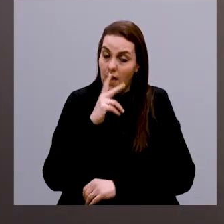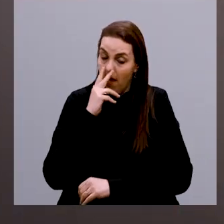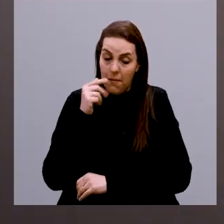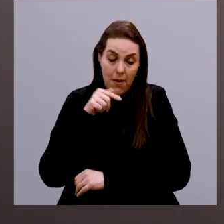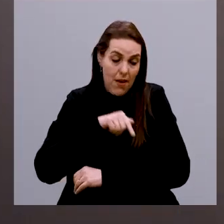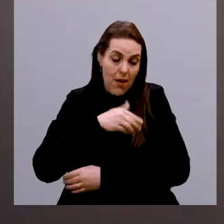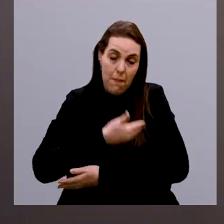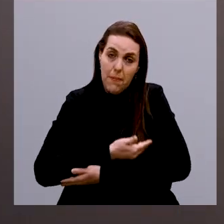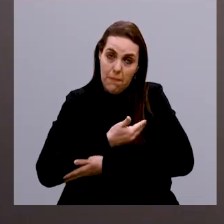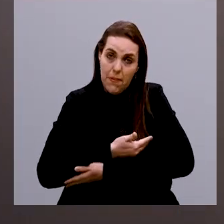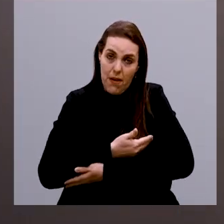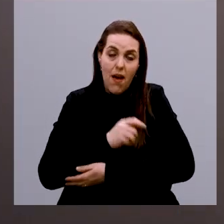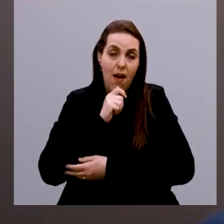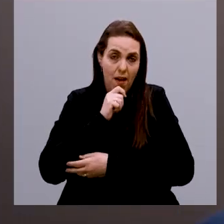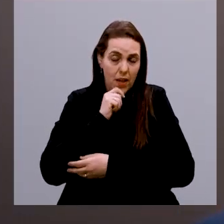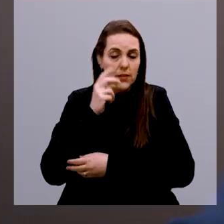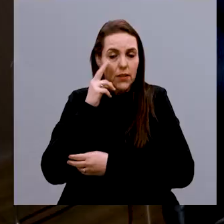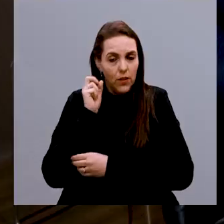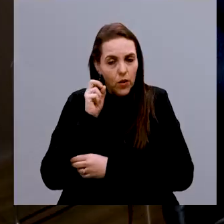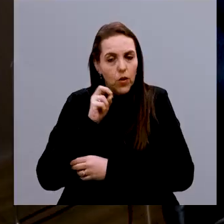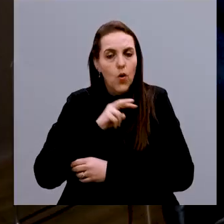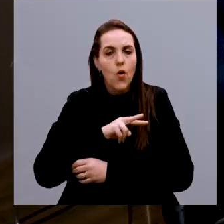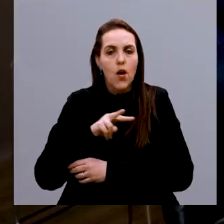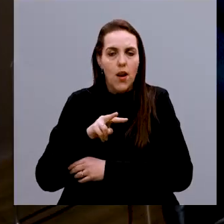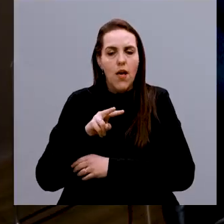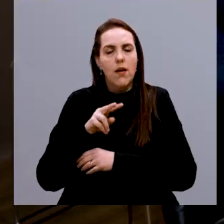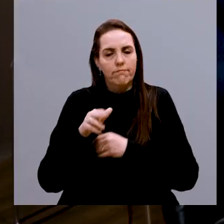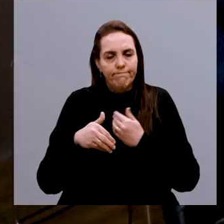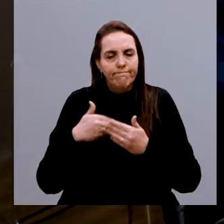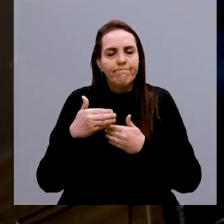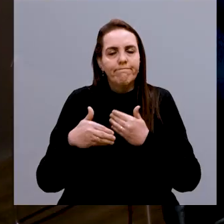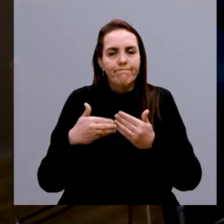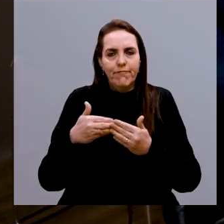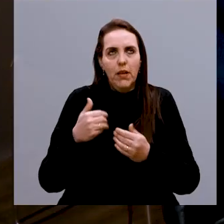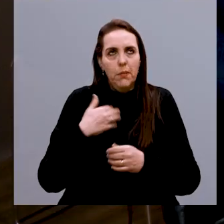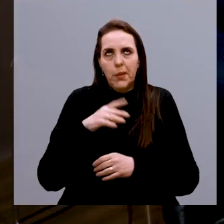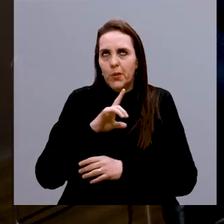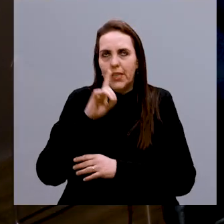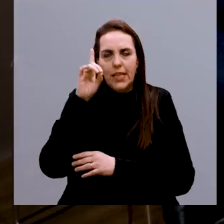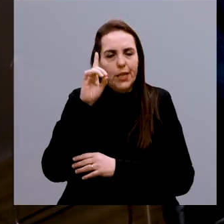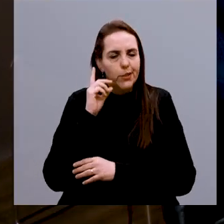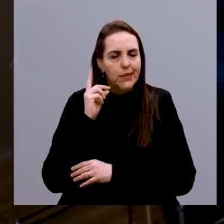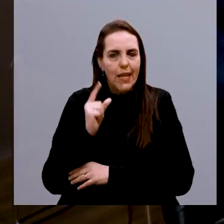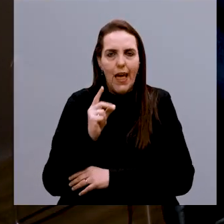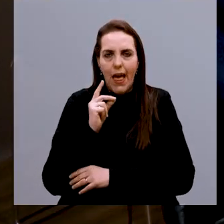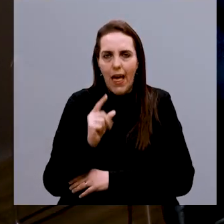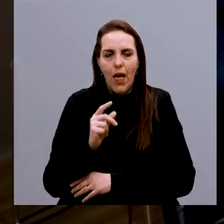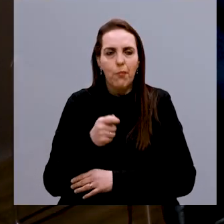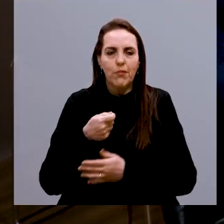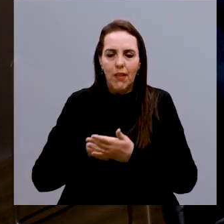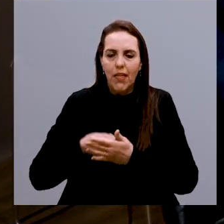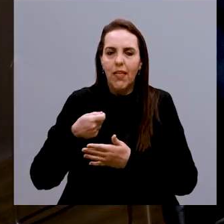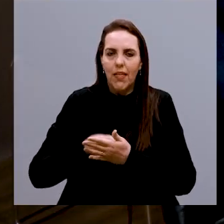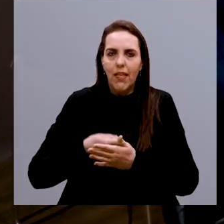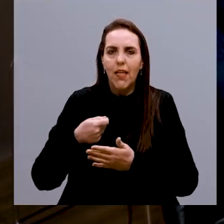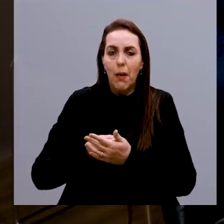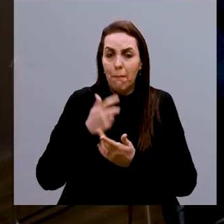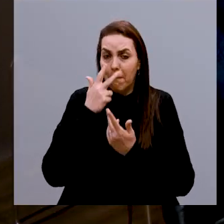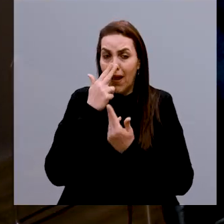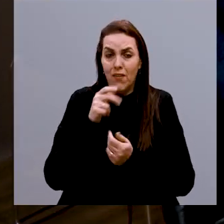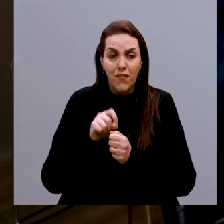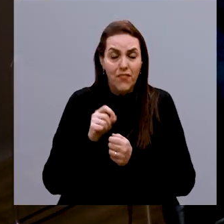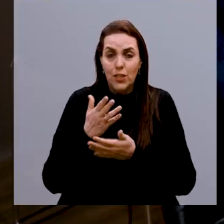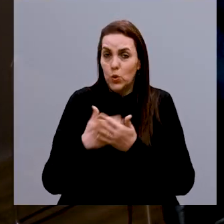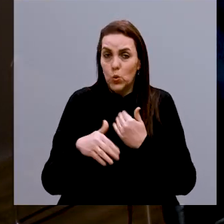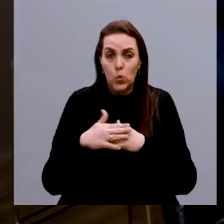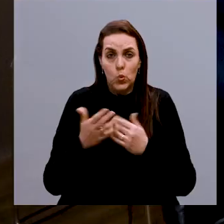sendo um bebezinho, eu falo que às vezes a gente costuma olhar assim a nossa caminhada e dizer, meu Deus, a gente está há tanto tempo, né, fazendo algo, parece que não